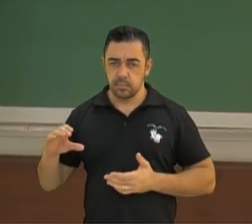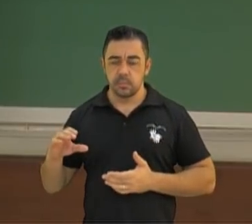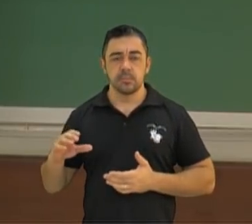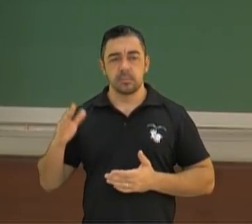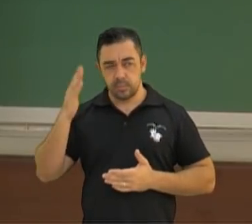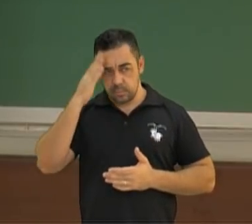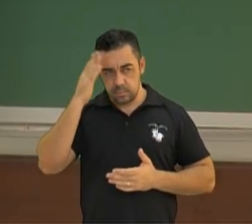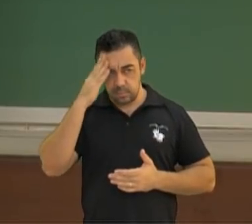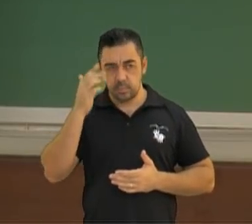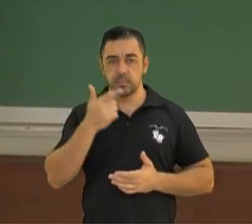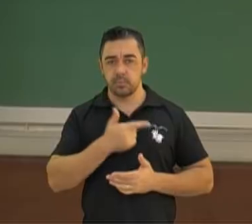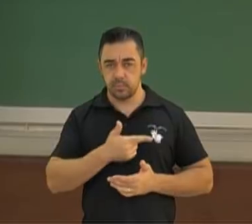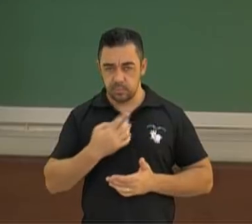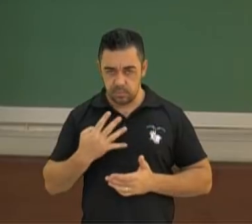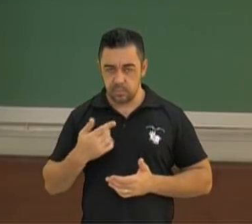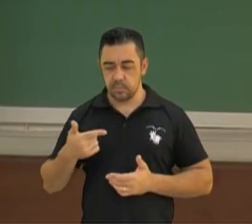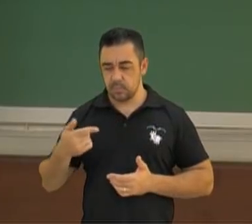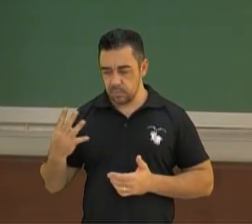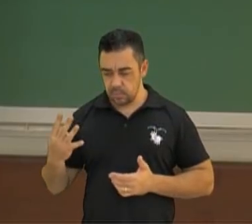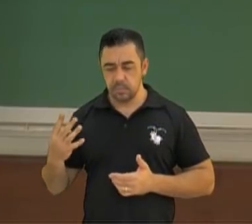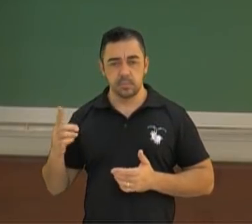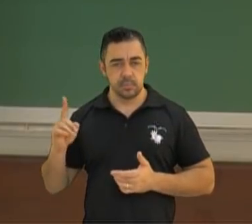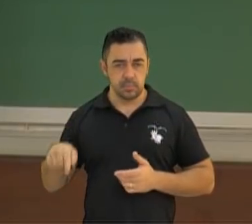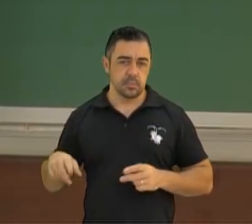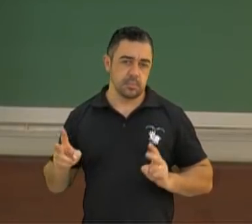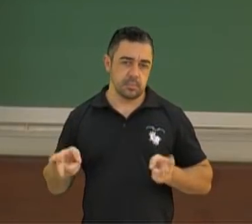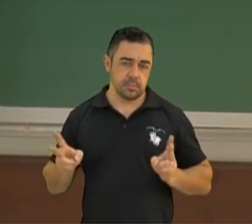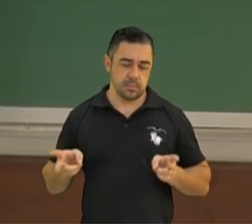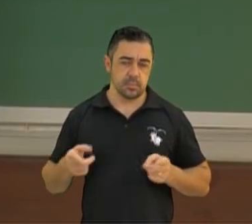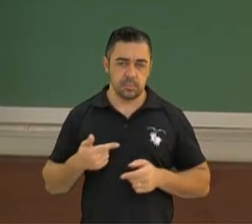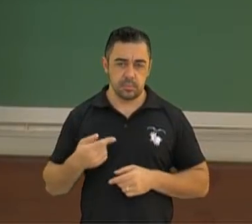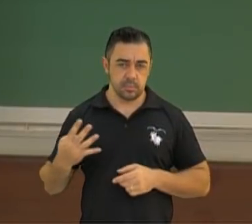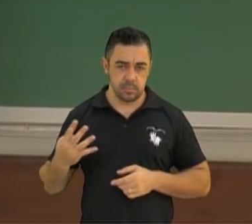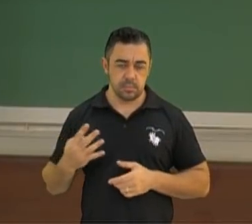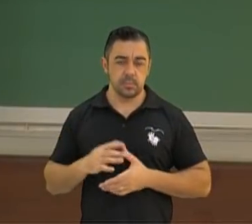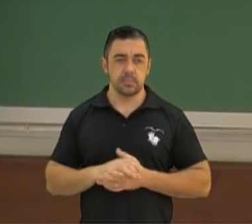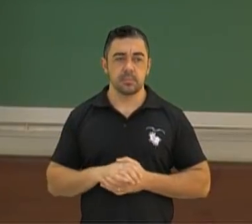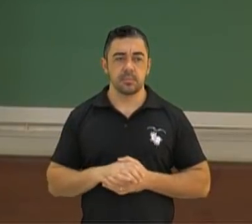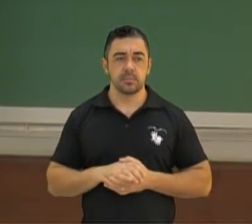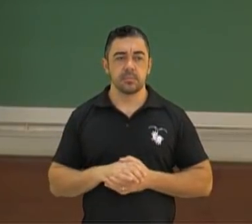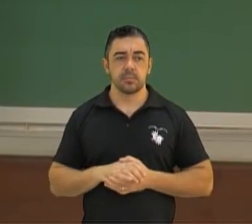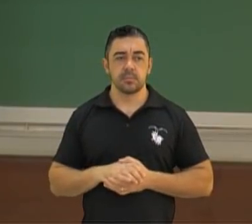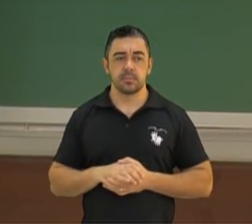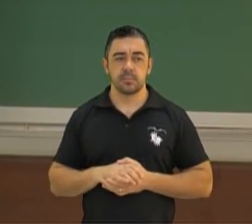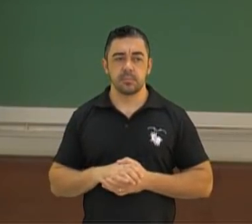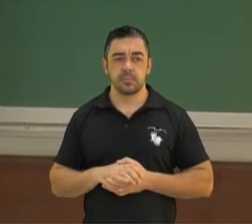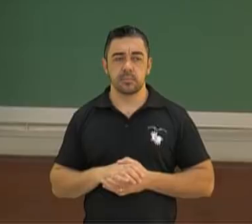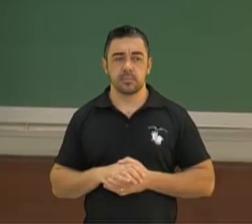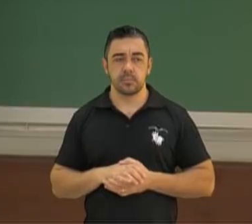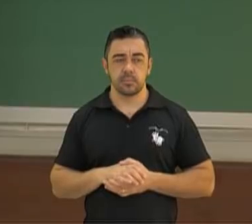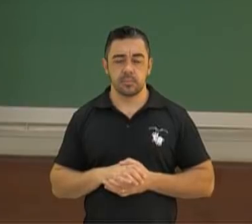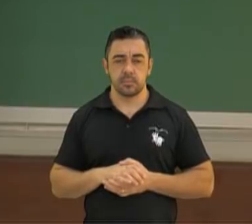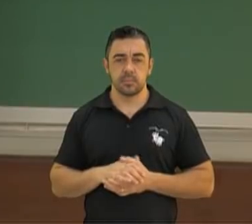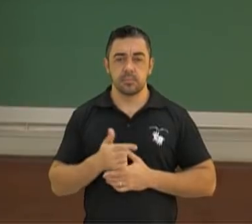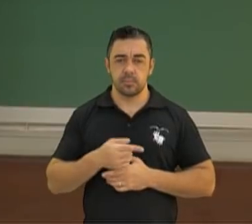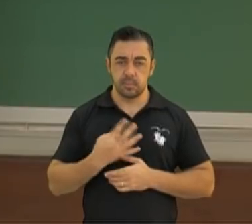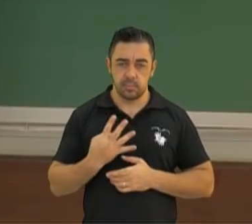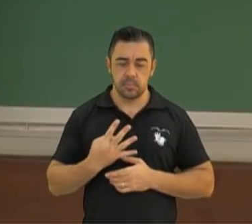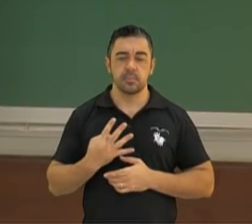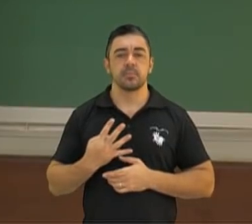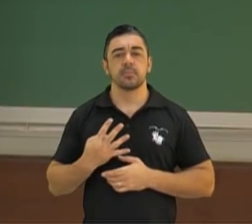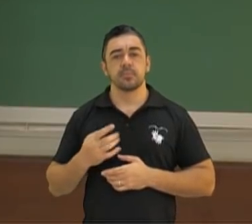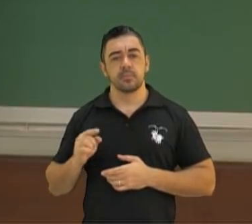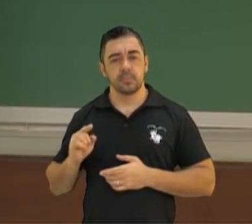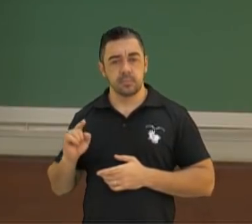que o denominador correto, o denominador comum, será 24, tá? Então, 24, vou pegar